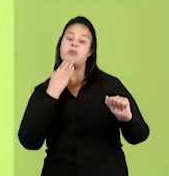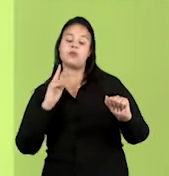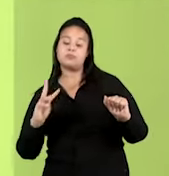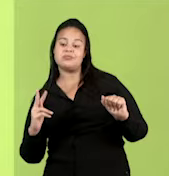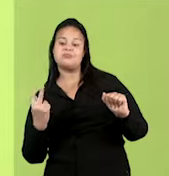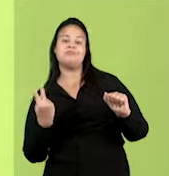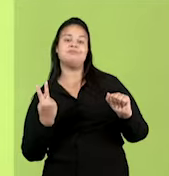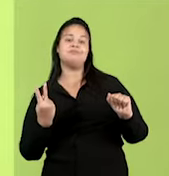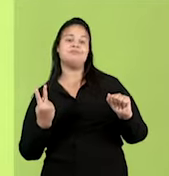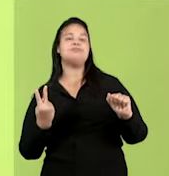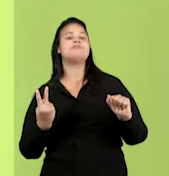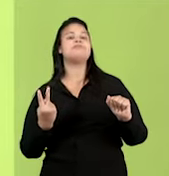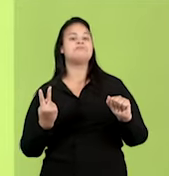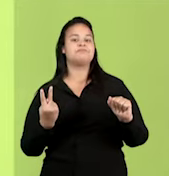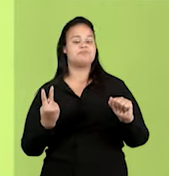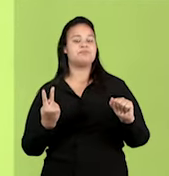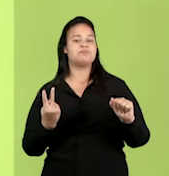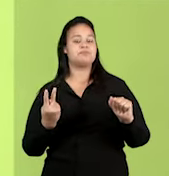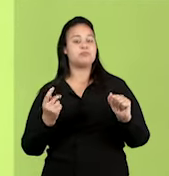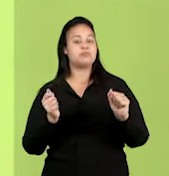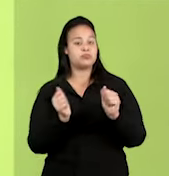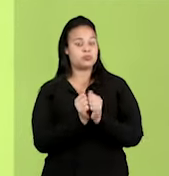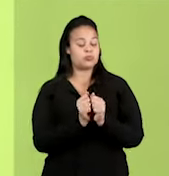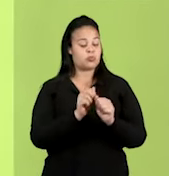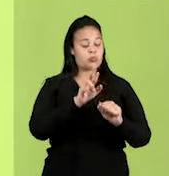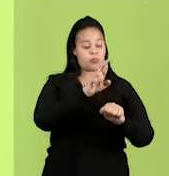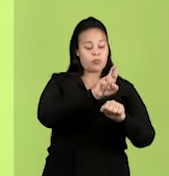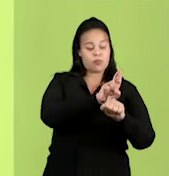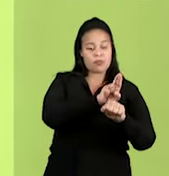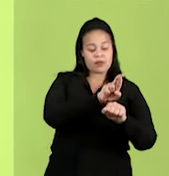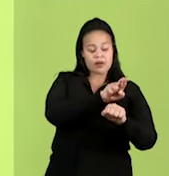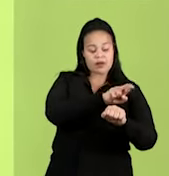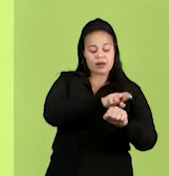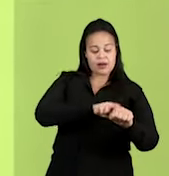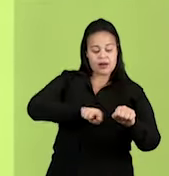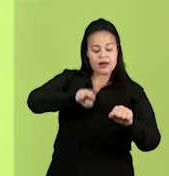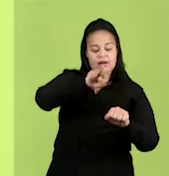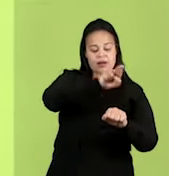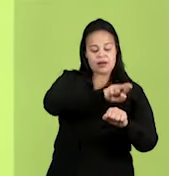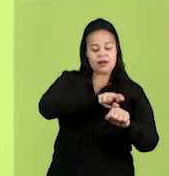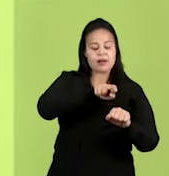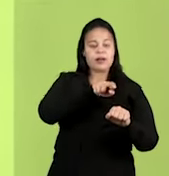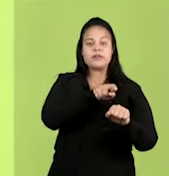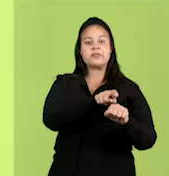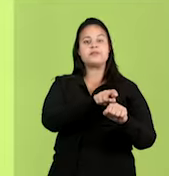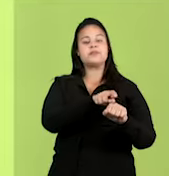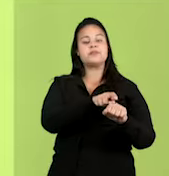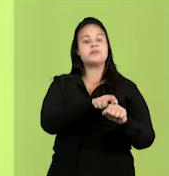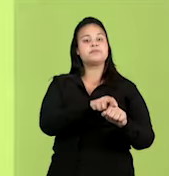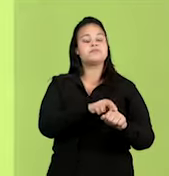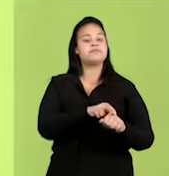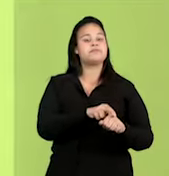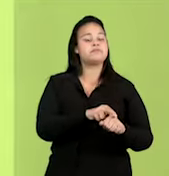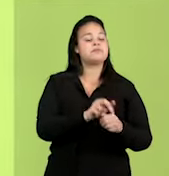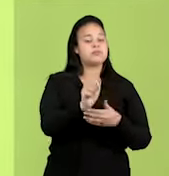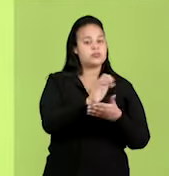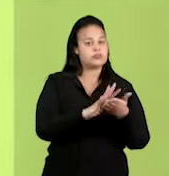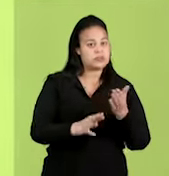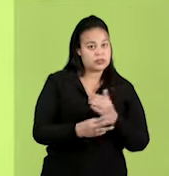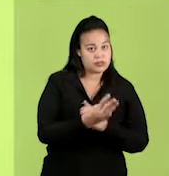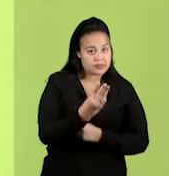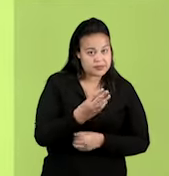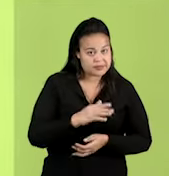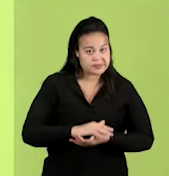o raio da circunferência. Ainda nós estamos no exercício 3.